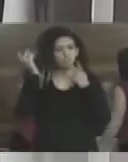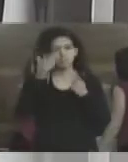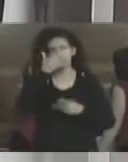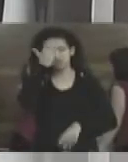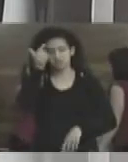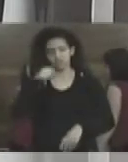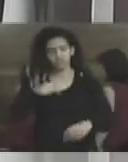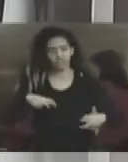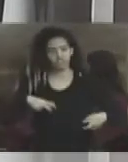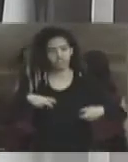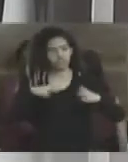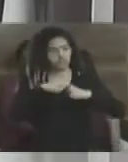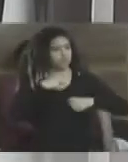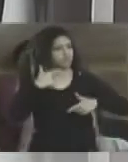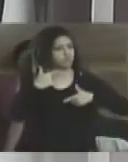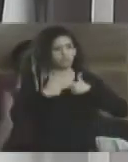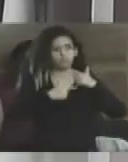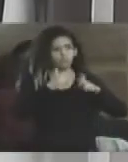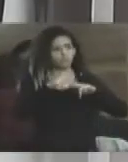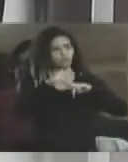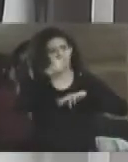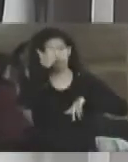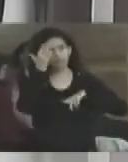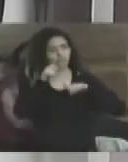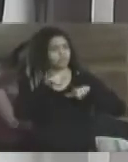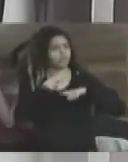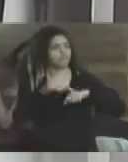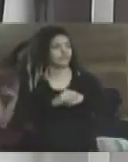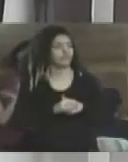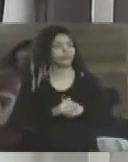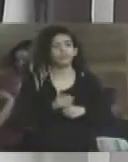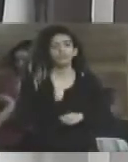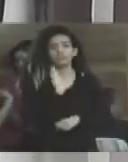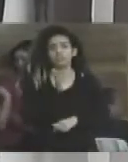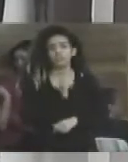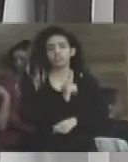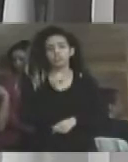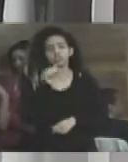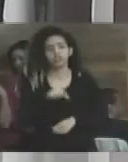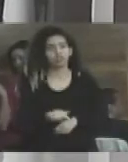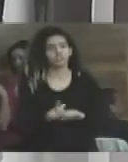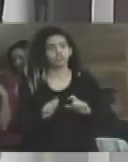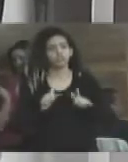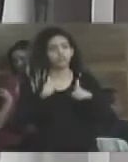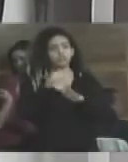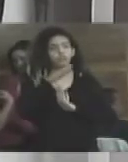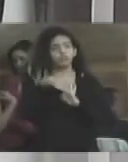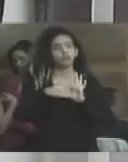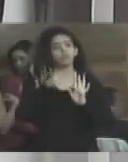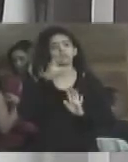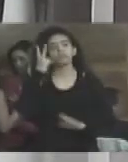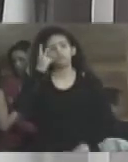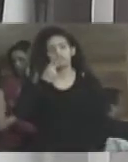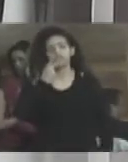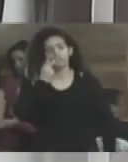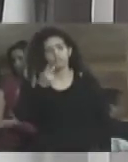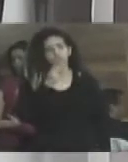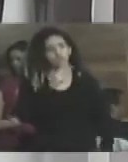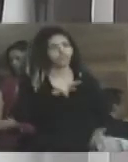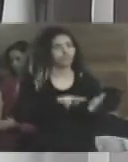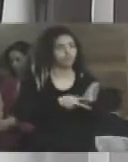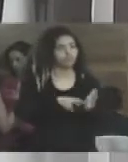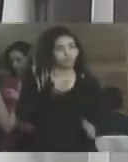vezes, não briga pelos trabalhadores. Pelo contrário, já teve manifestações aqui que todos os vereadores falaram. O sindicato